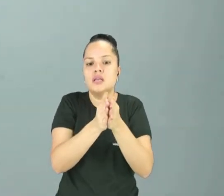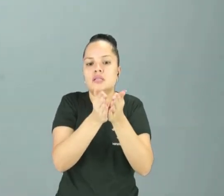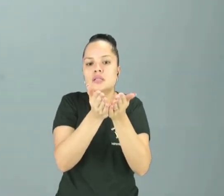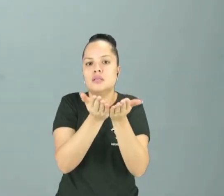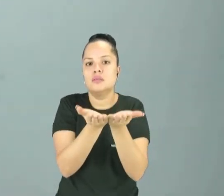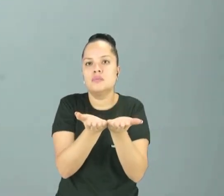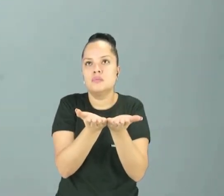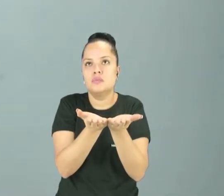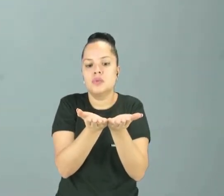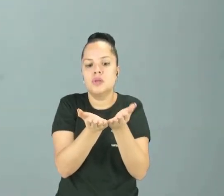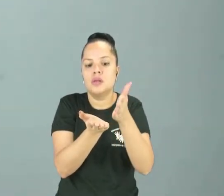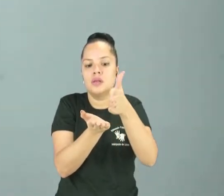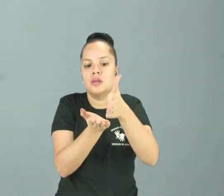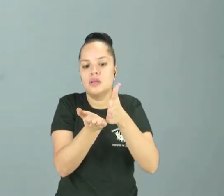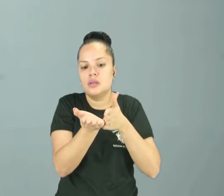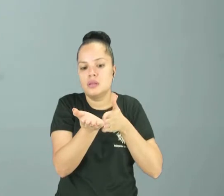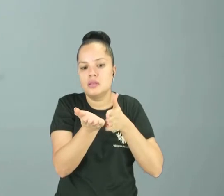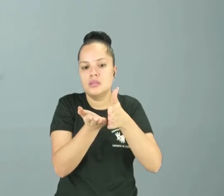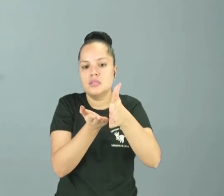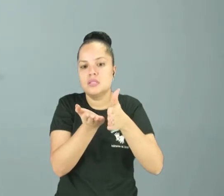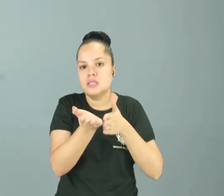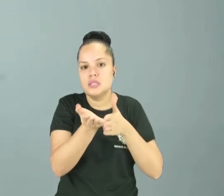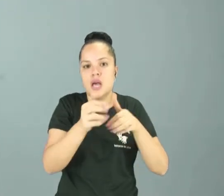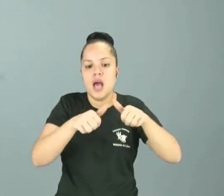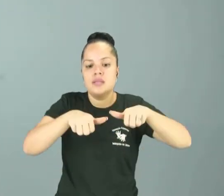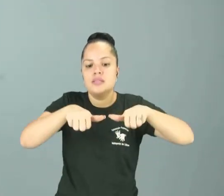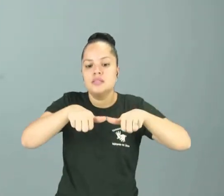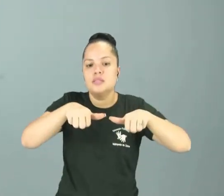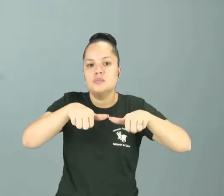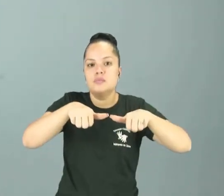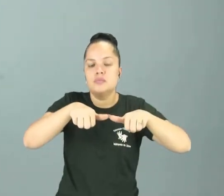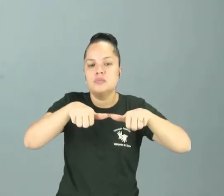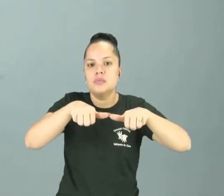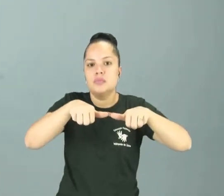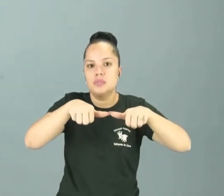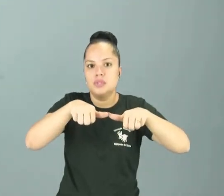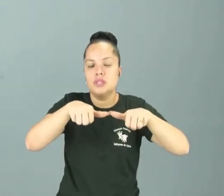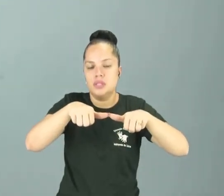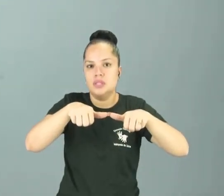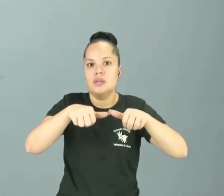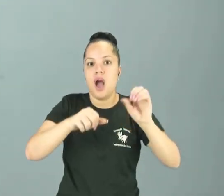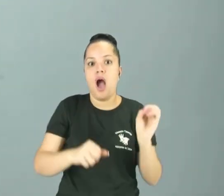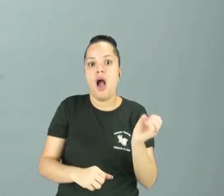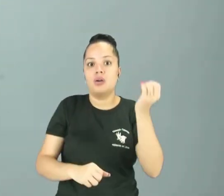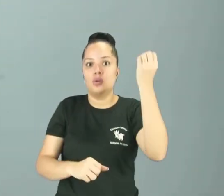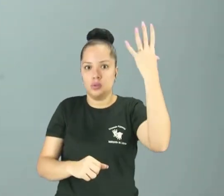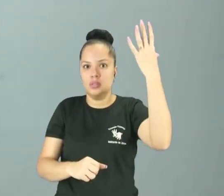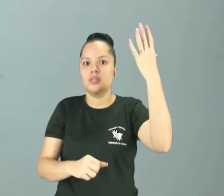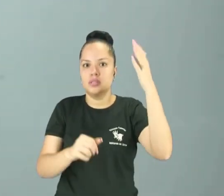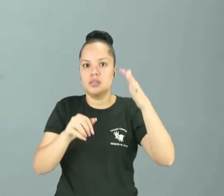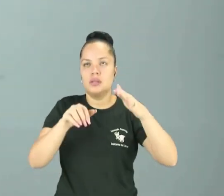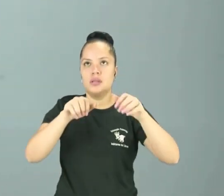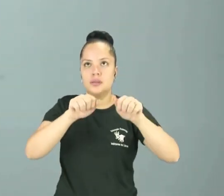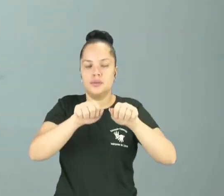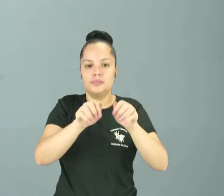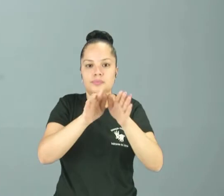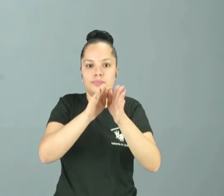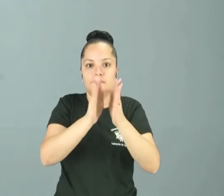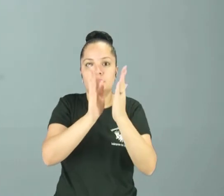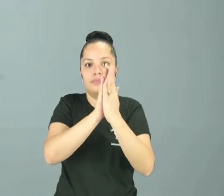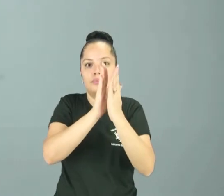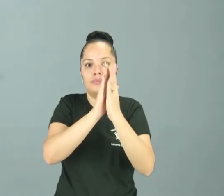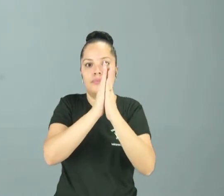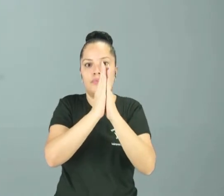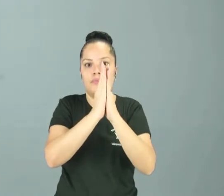reflexão? Porque se eu dobro essa minha mão em relação à segunda, olha o que acontece. Há uma sobreposição